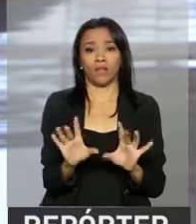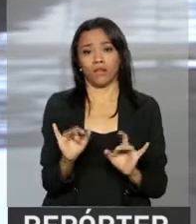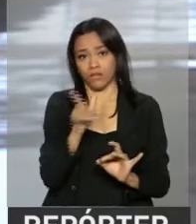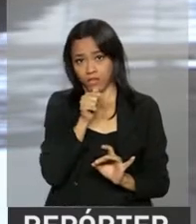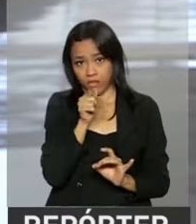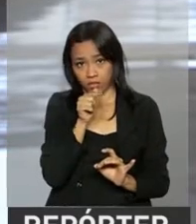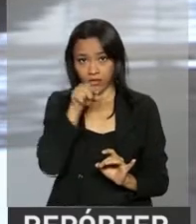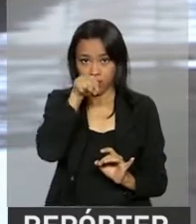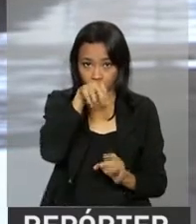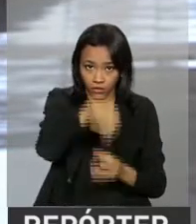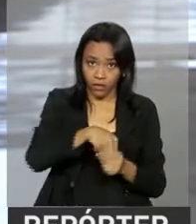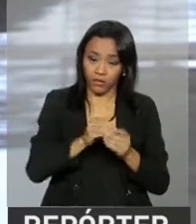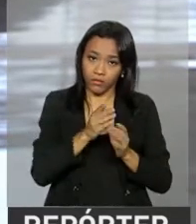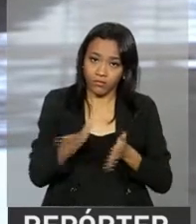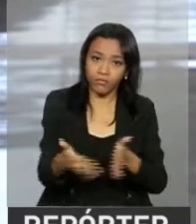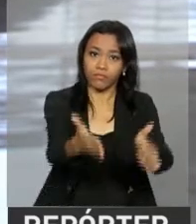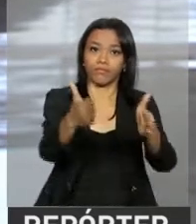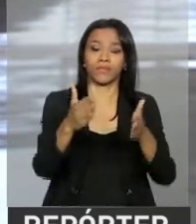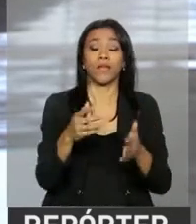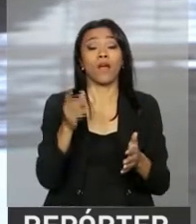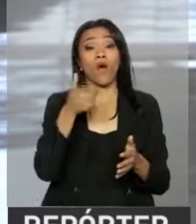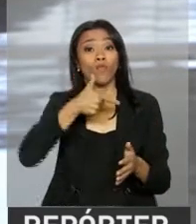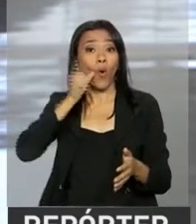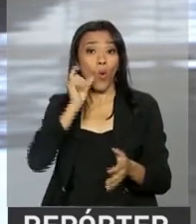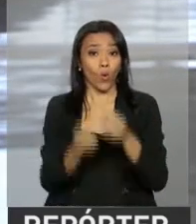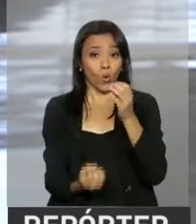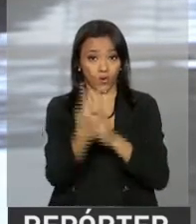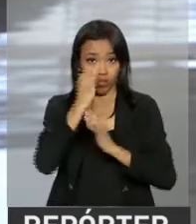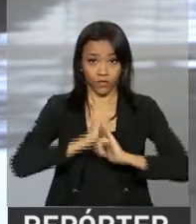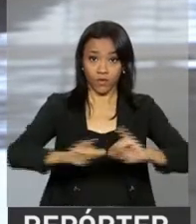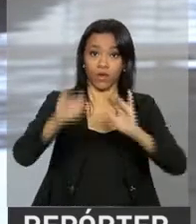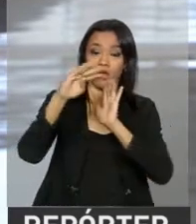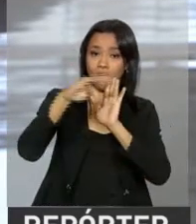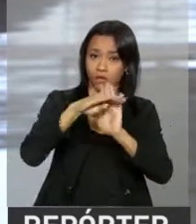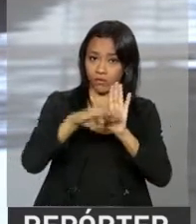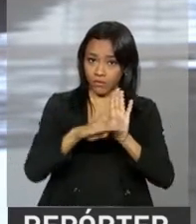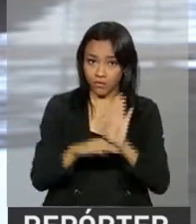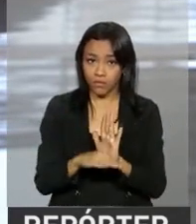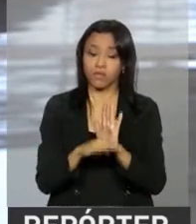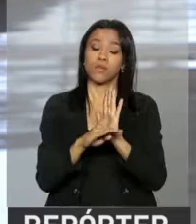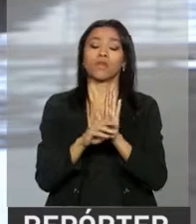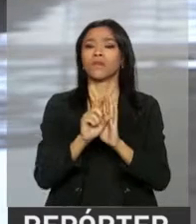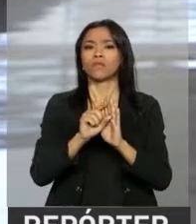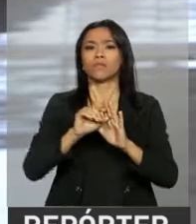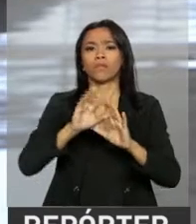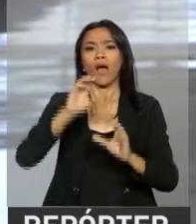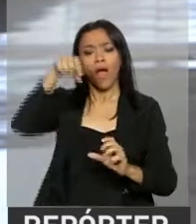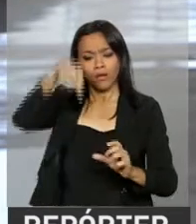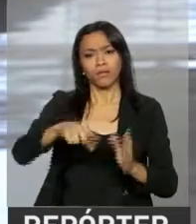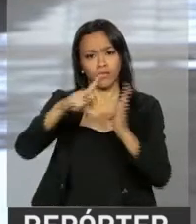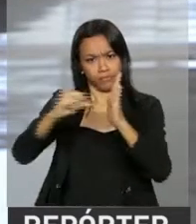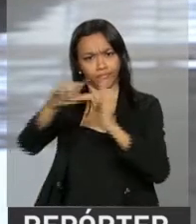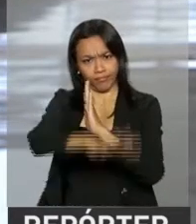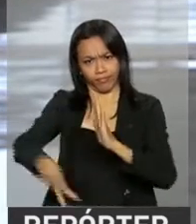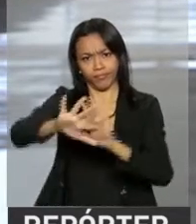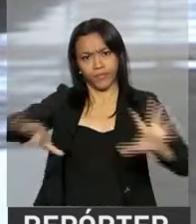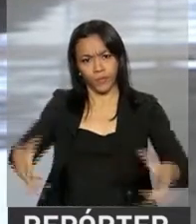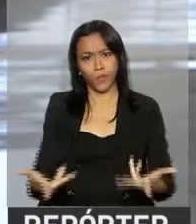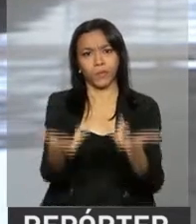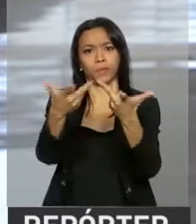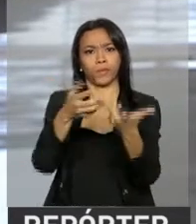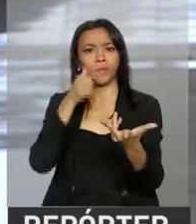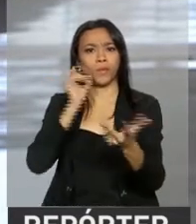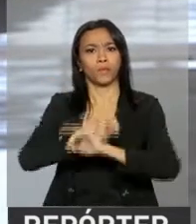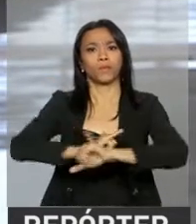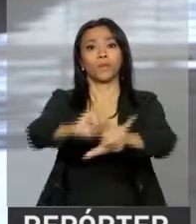no rio esse projeto a gente lembra ele foi lançado ontem pelo presidente em exercício michel temer uma cerimônia aqui no palácio do planalto